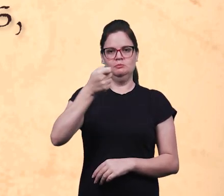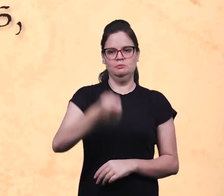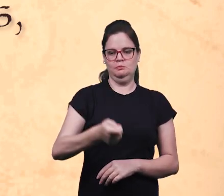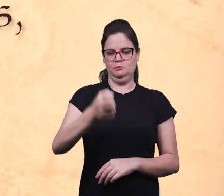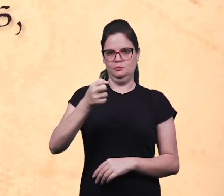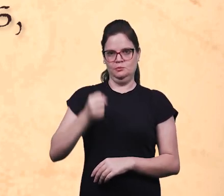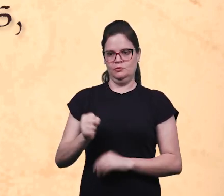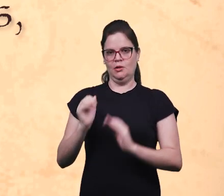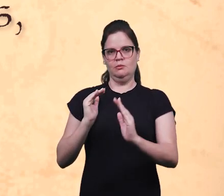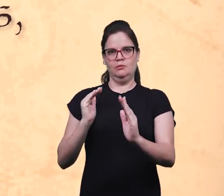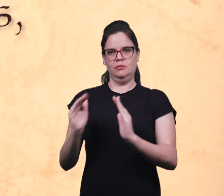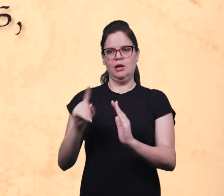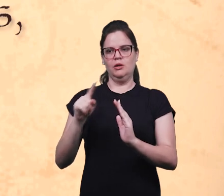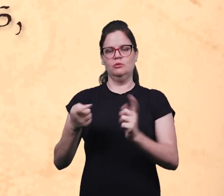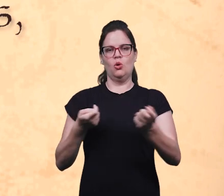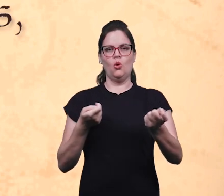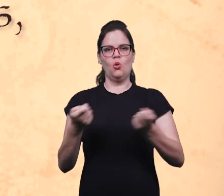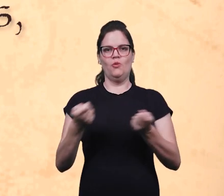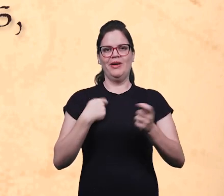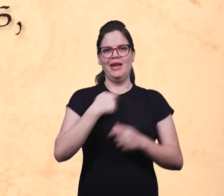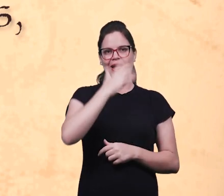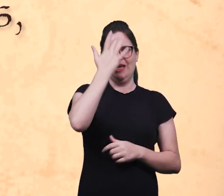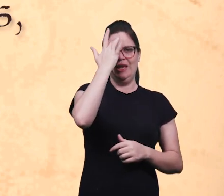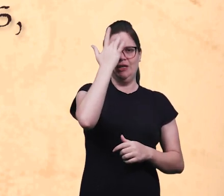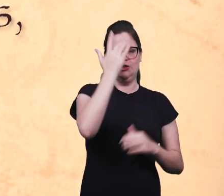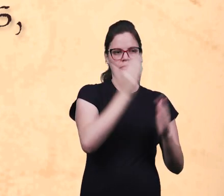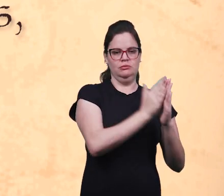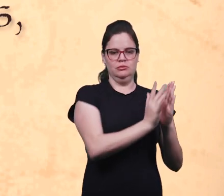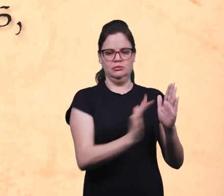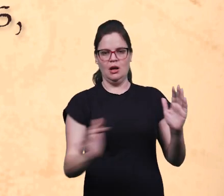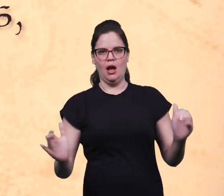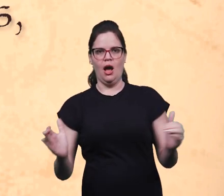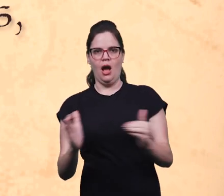reinou desde a Índia até a Etiópia, sobre